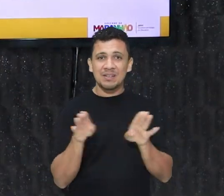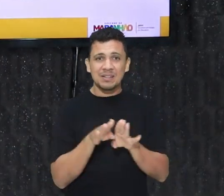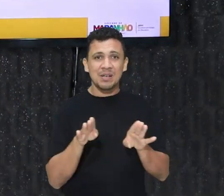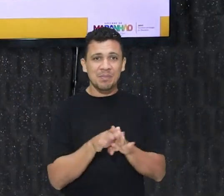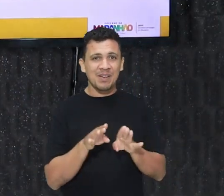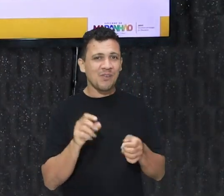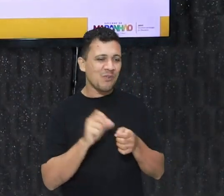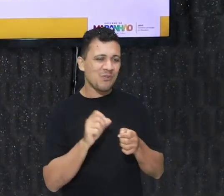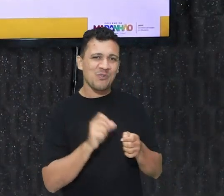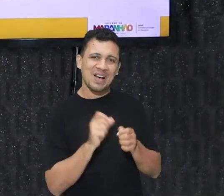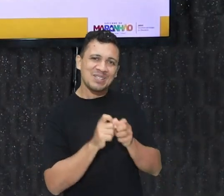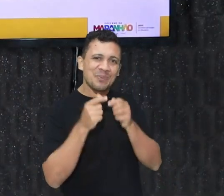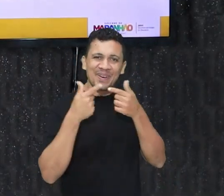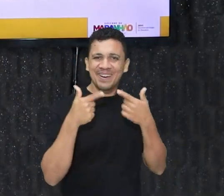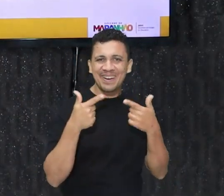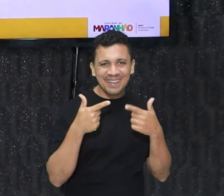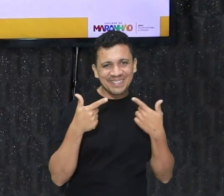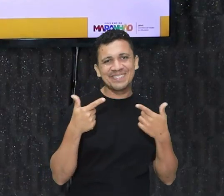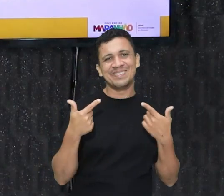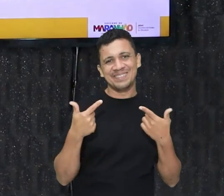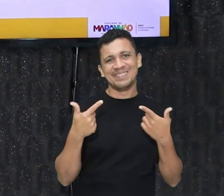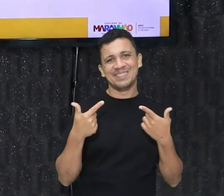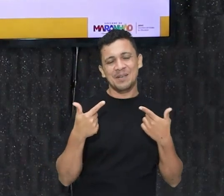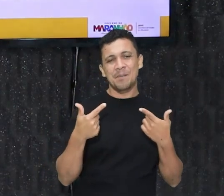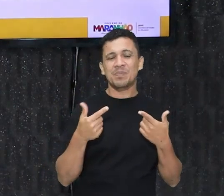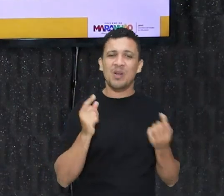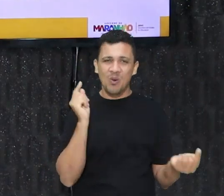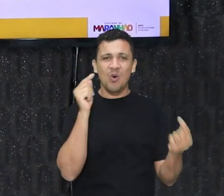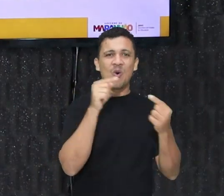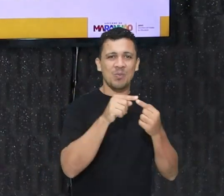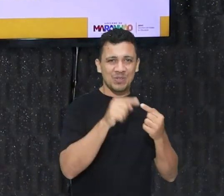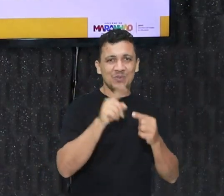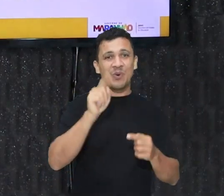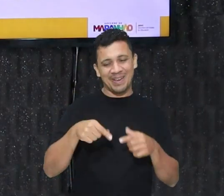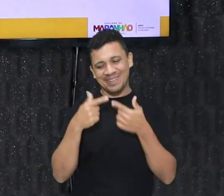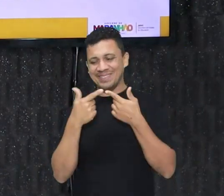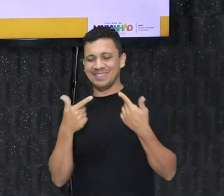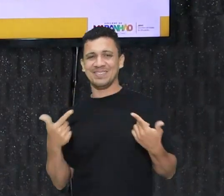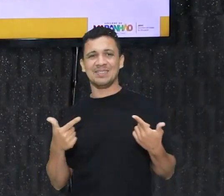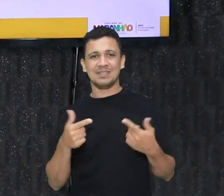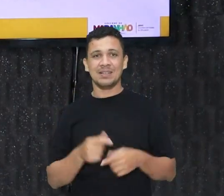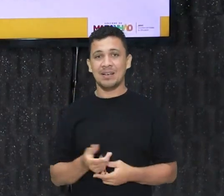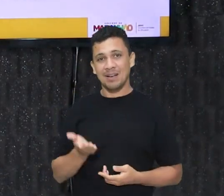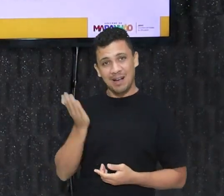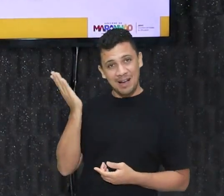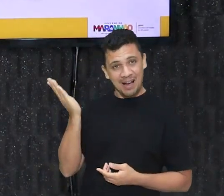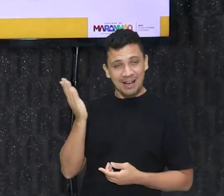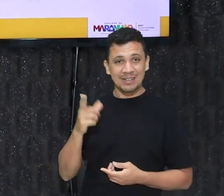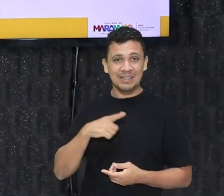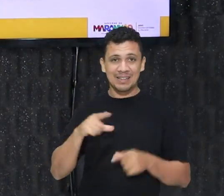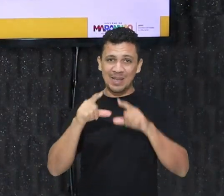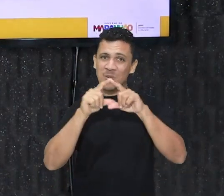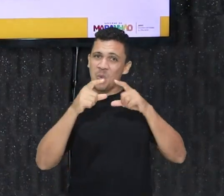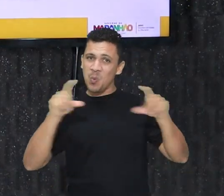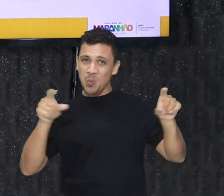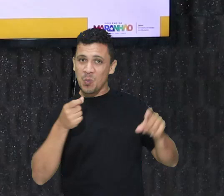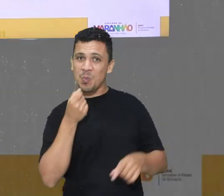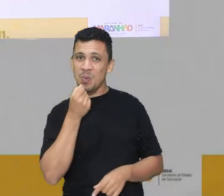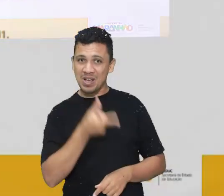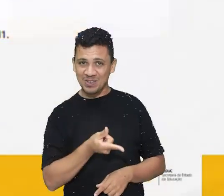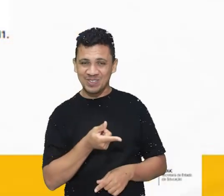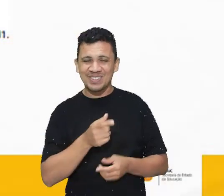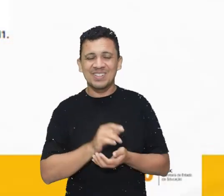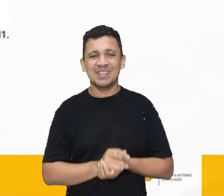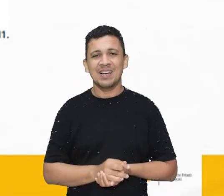fazem-nos sorrir muito, né? Sempre tem um tom humorístico. Aqui eu tenho uma charge que você vai ler comigo o